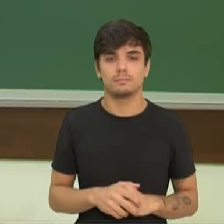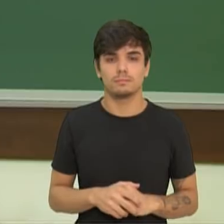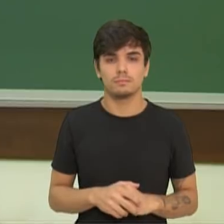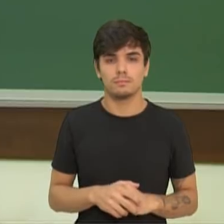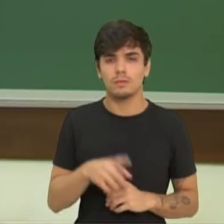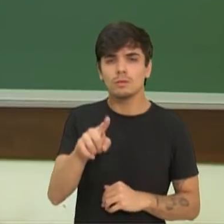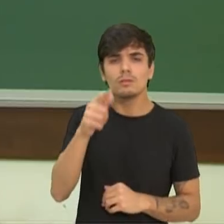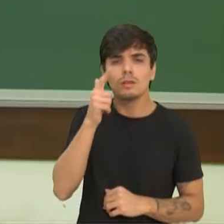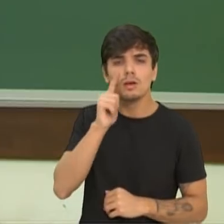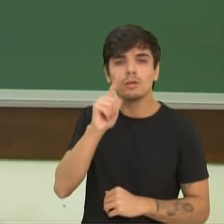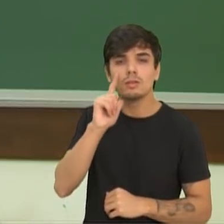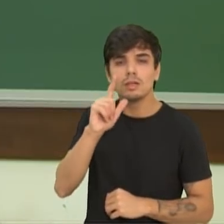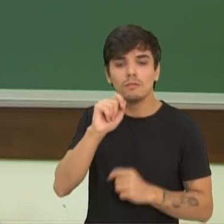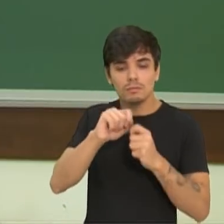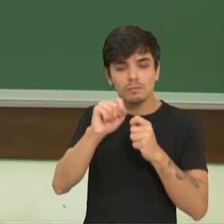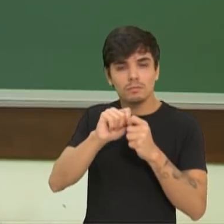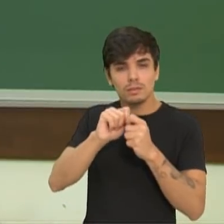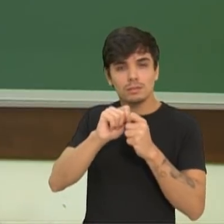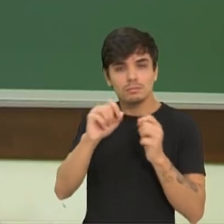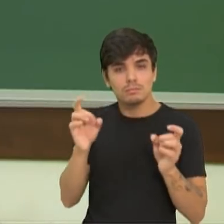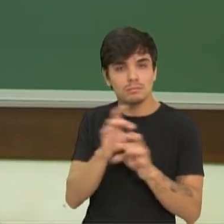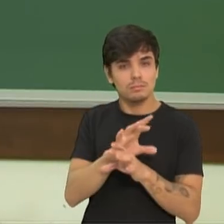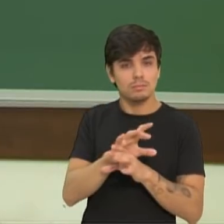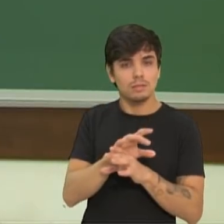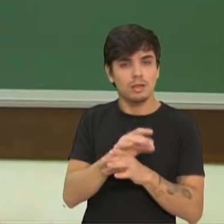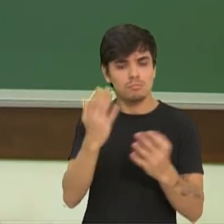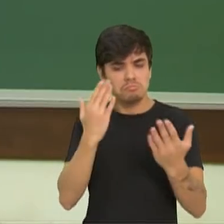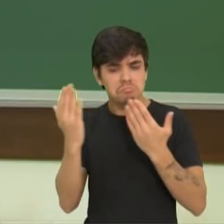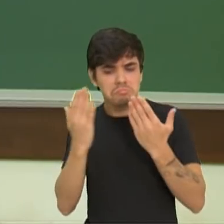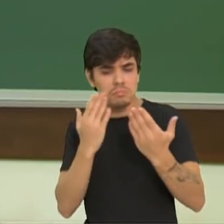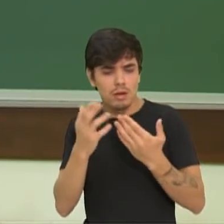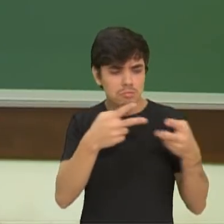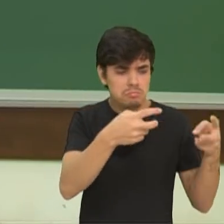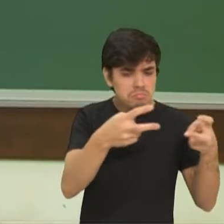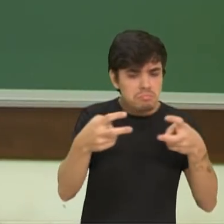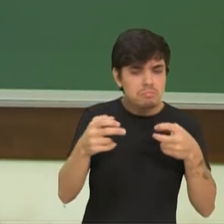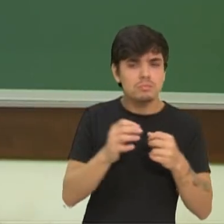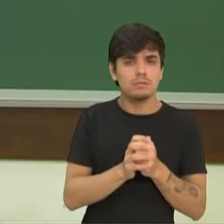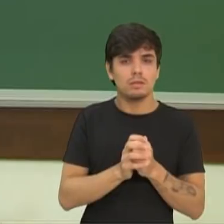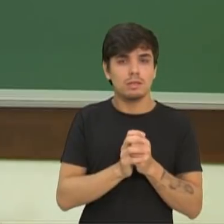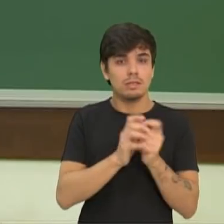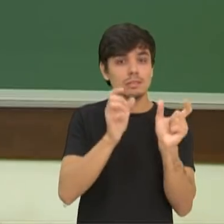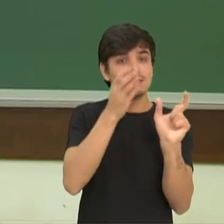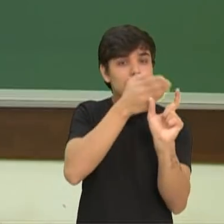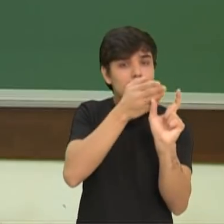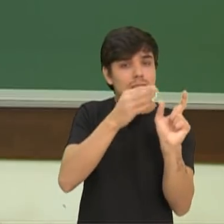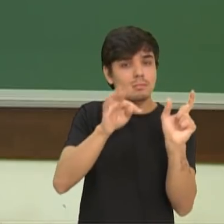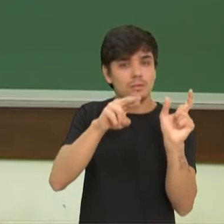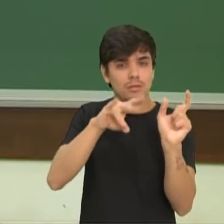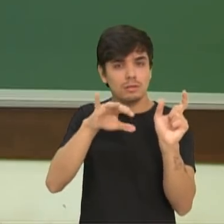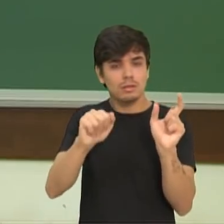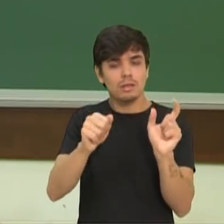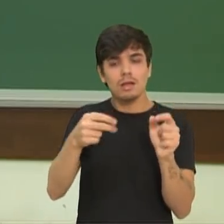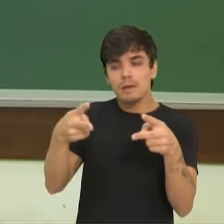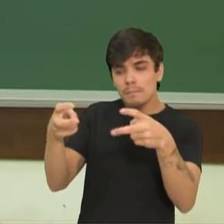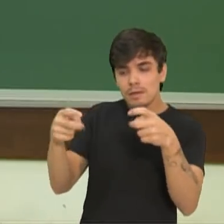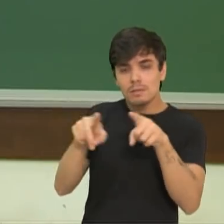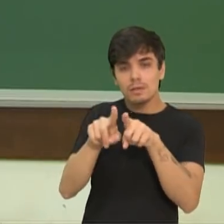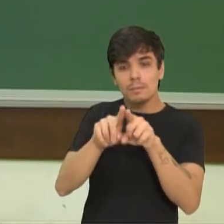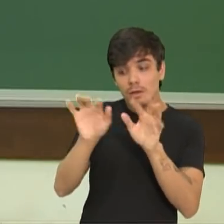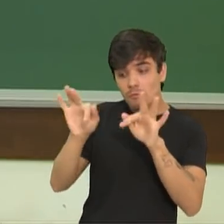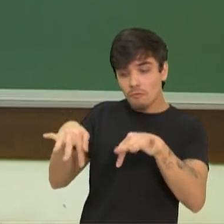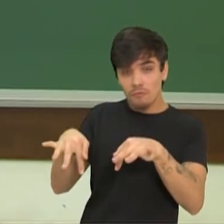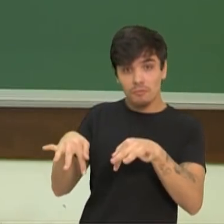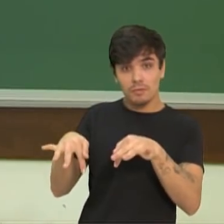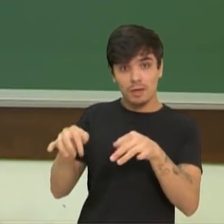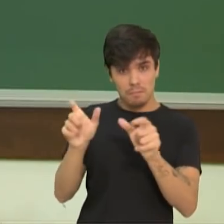O que você conseguiu concluir observando, comparando a sílaba tônica dessas palavras? Você percebeu alguma coisa também na terminação